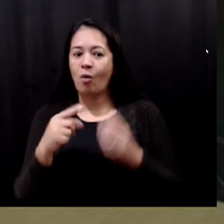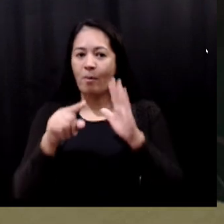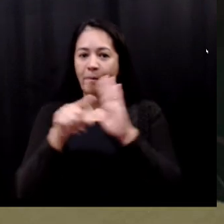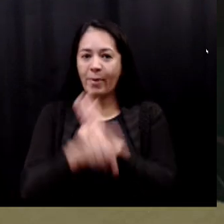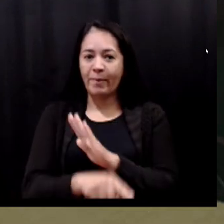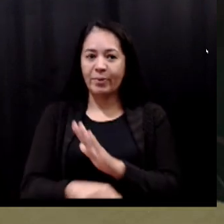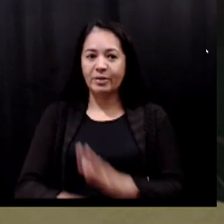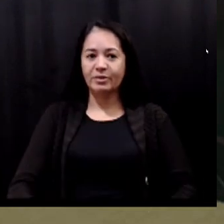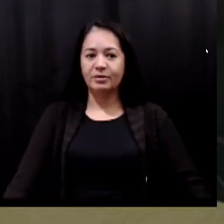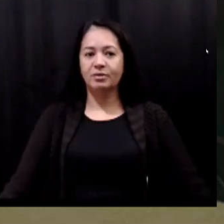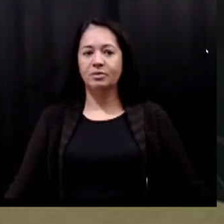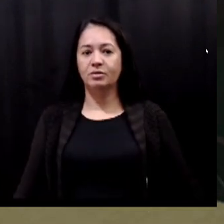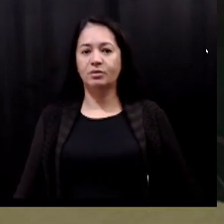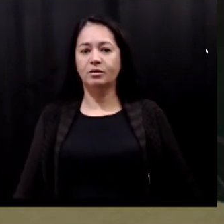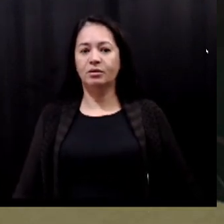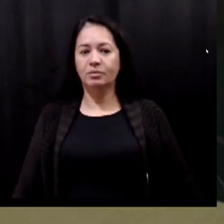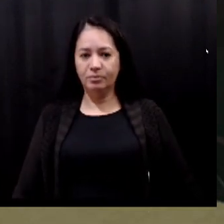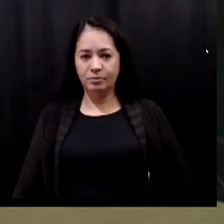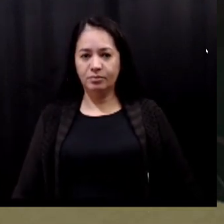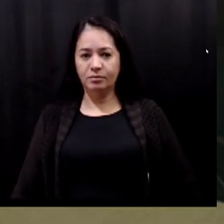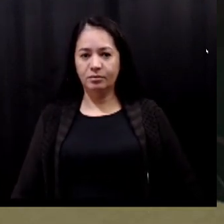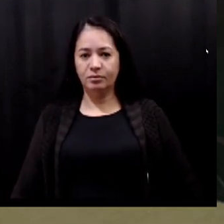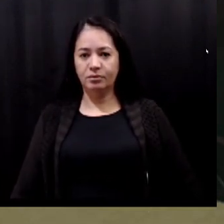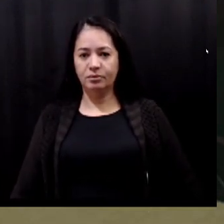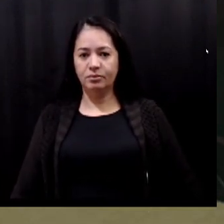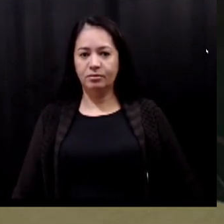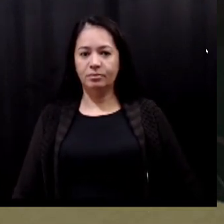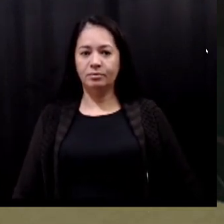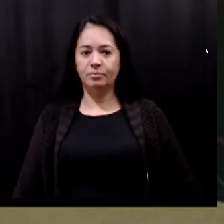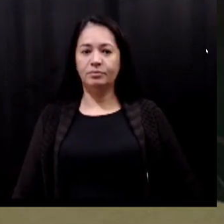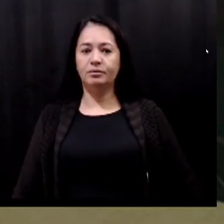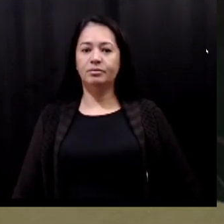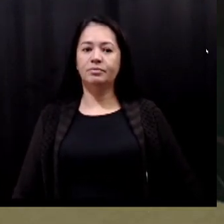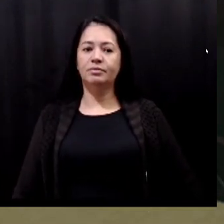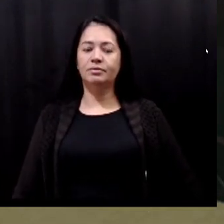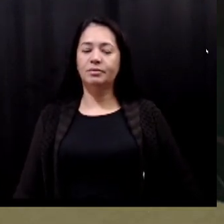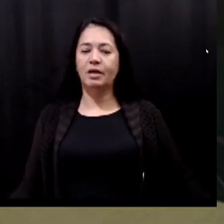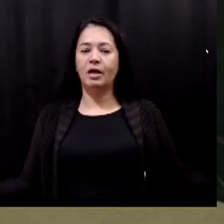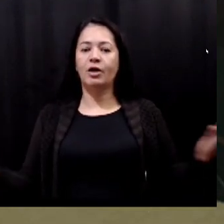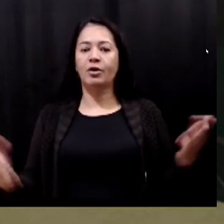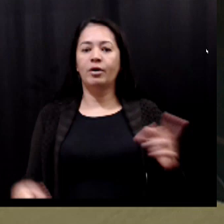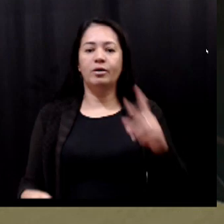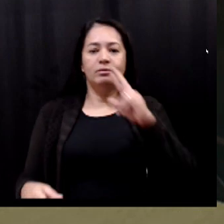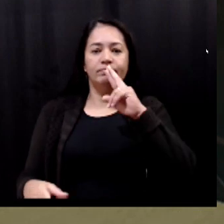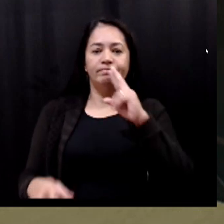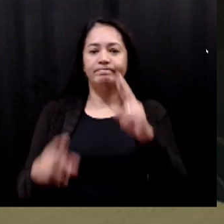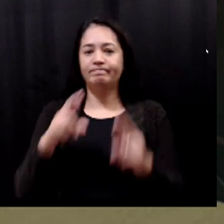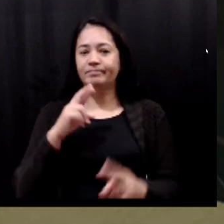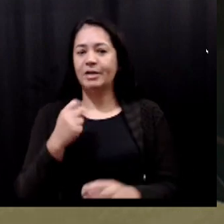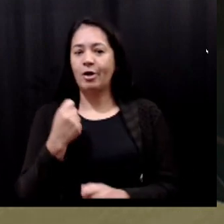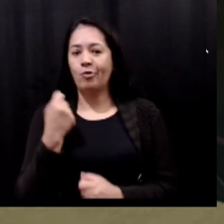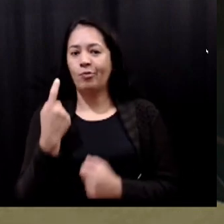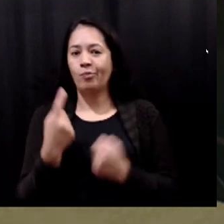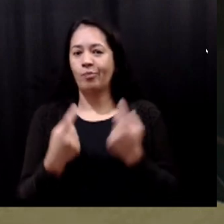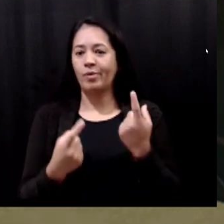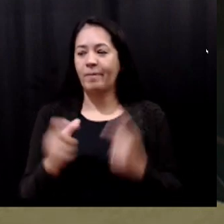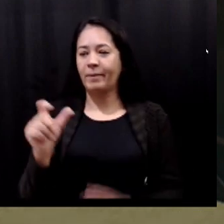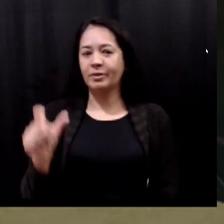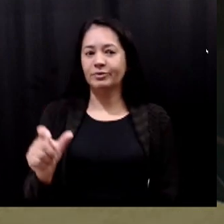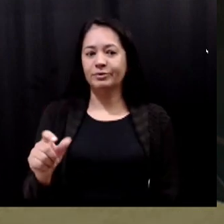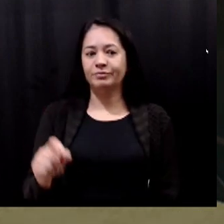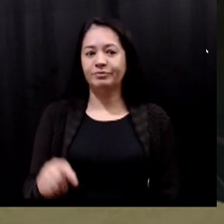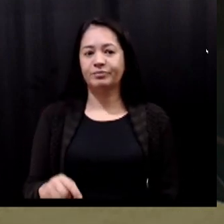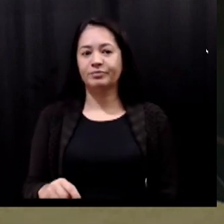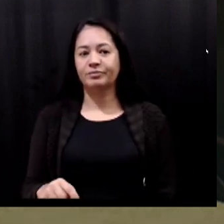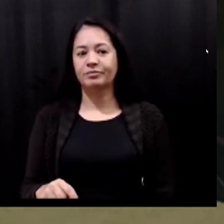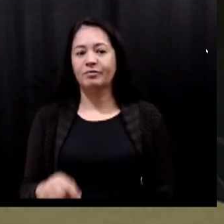Tâmara e Abelardo, nós vamos responder alguns dos nossos telespectadores, e aí, assim, a gente faz um